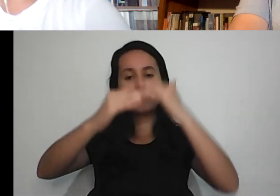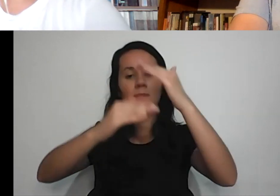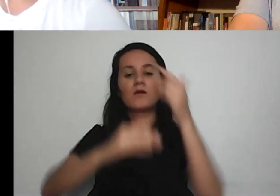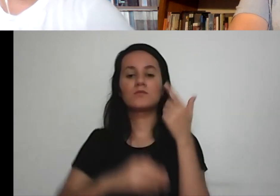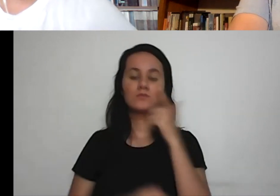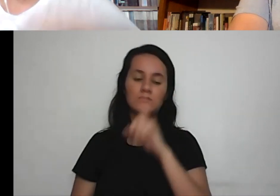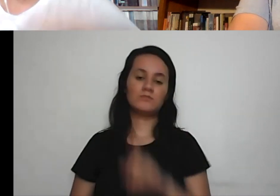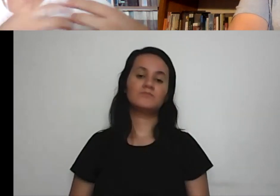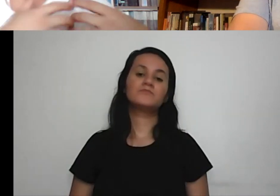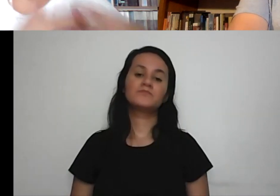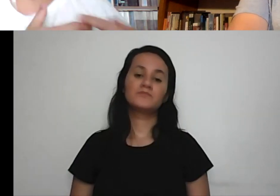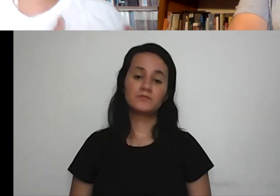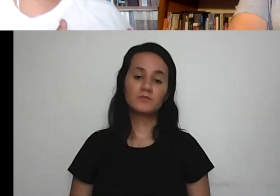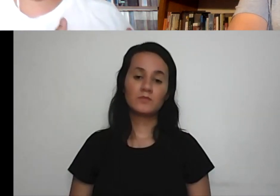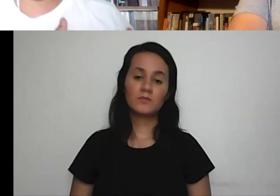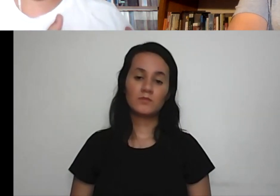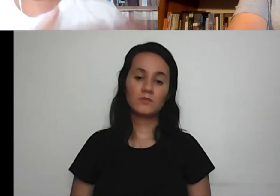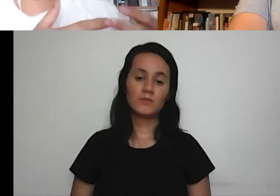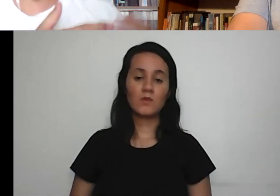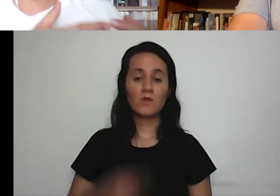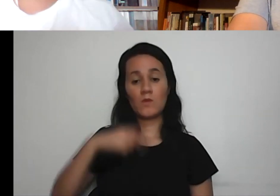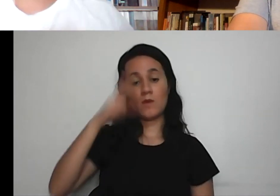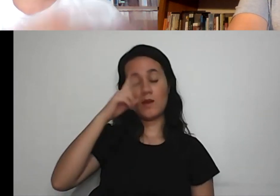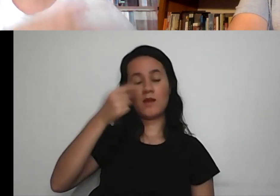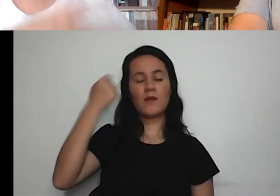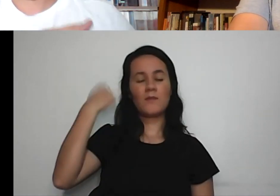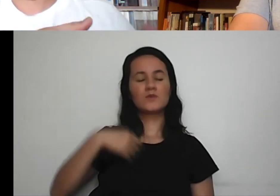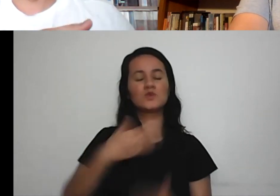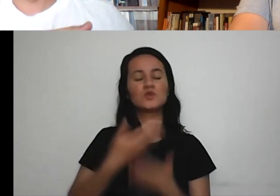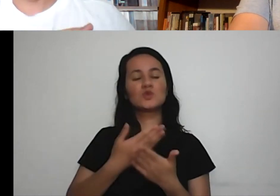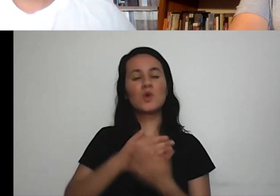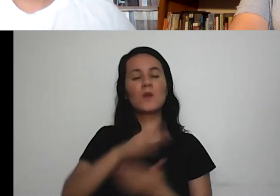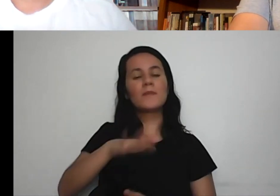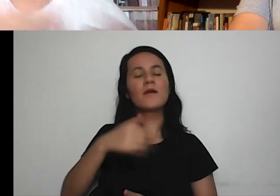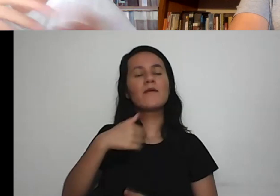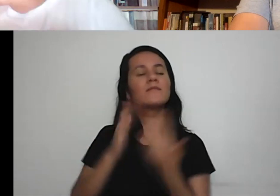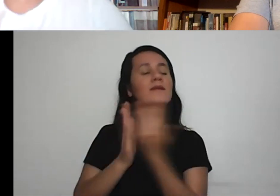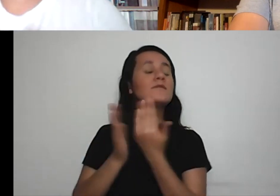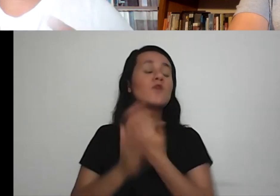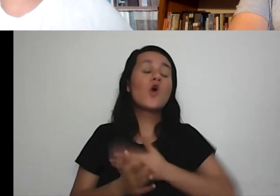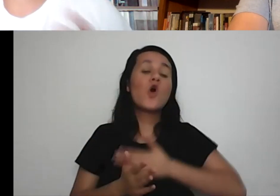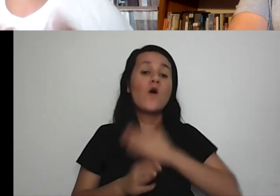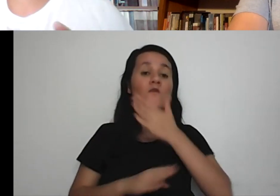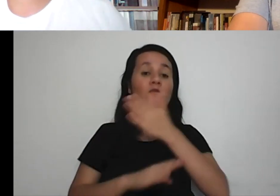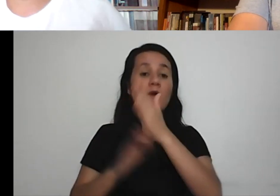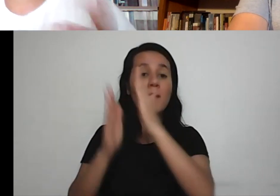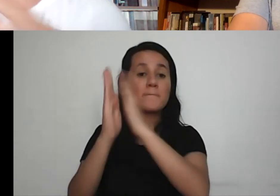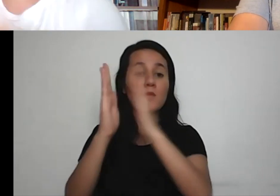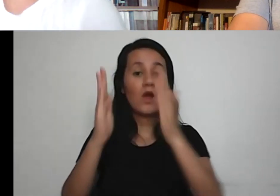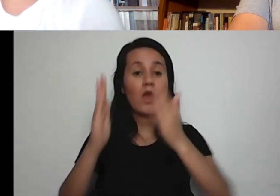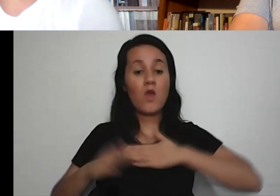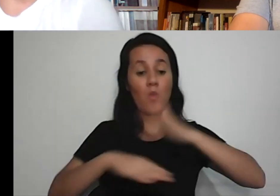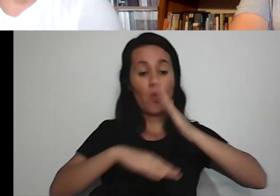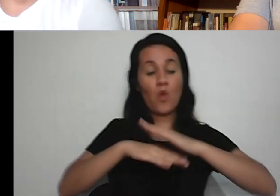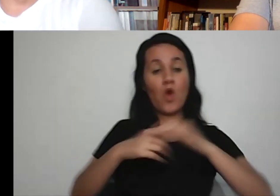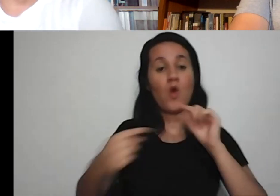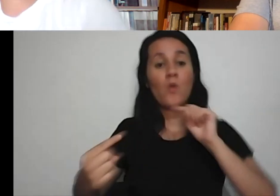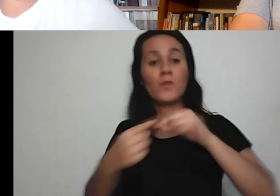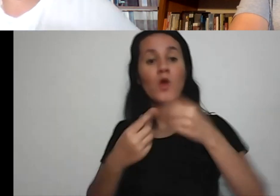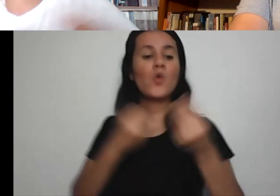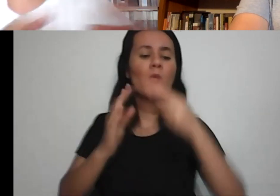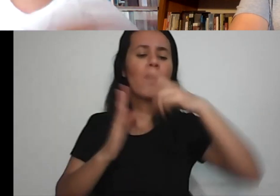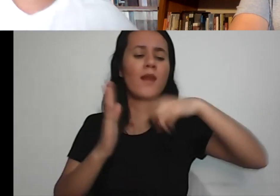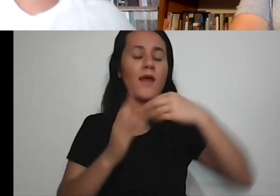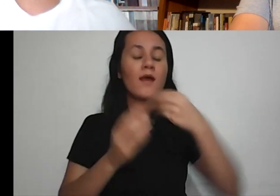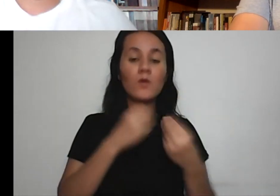sua relação. Eu lembro, eu na escola, desde moleque, gostava de livro, ia para a biblioteca e fui construindo a minha relação com os livros, e que